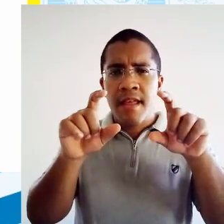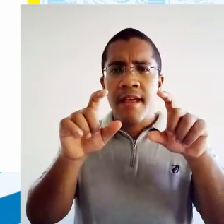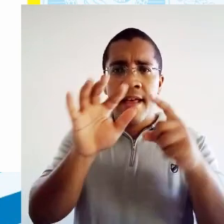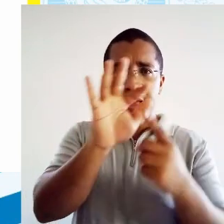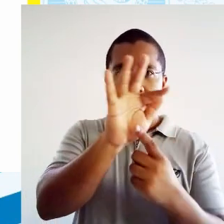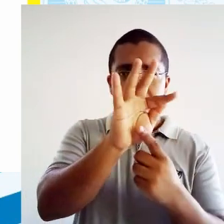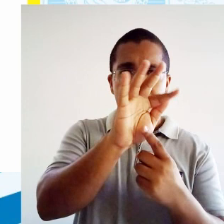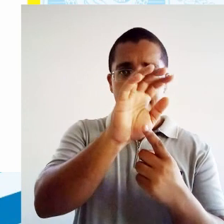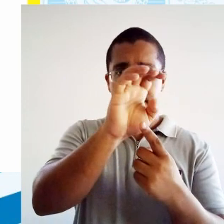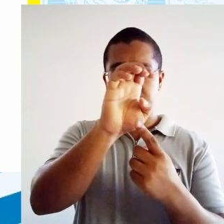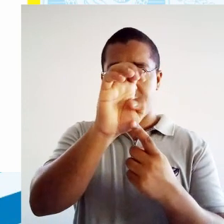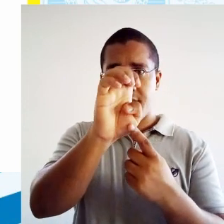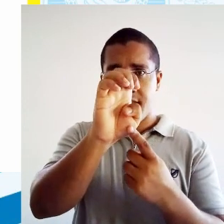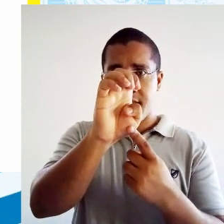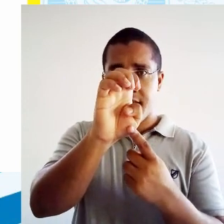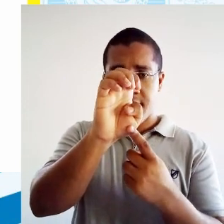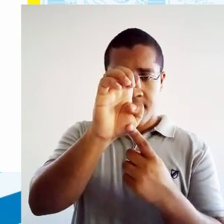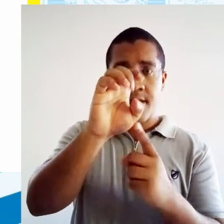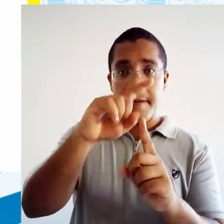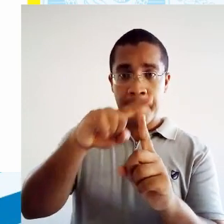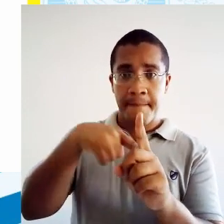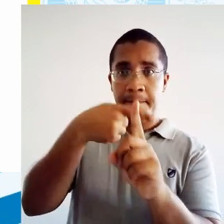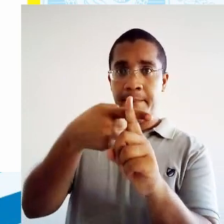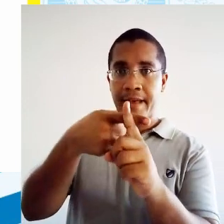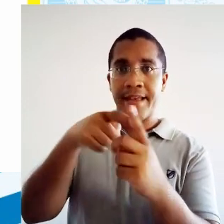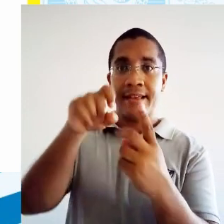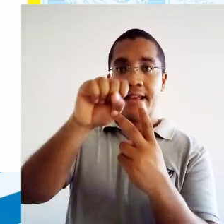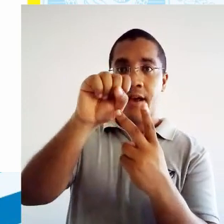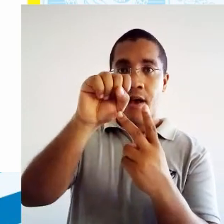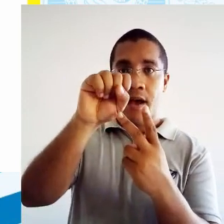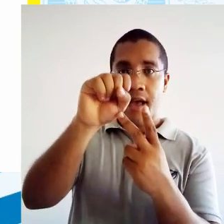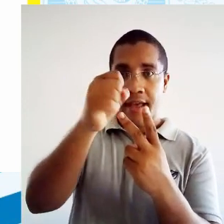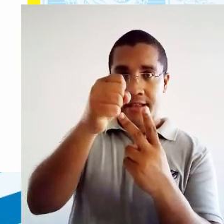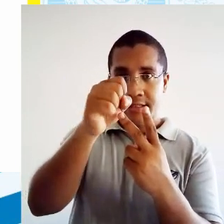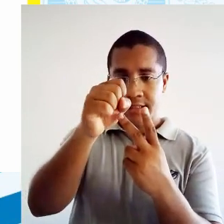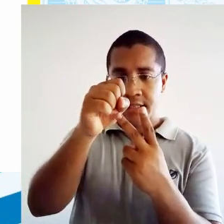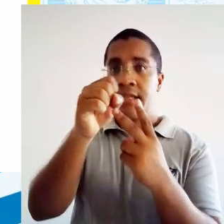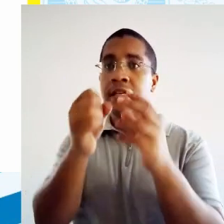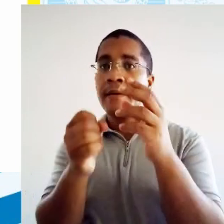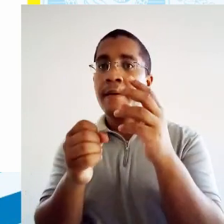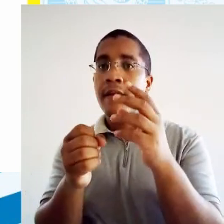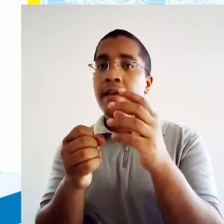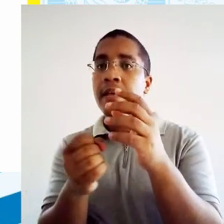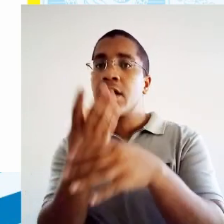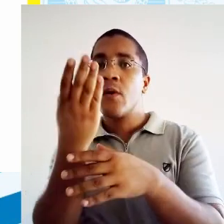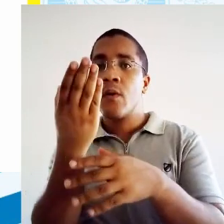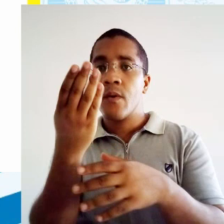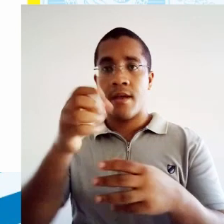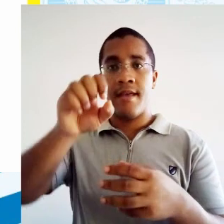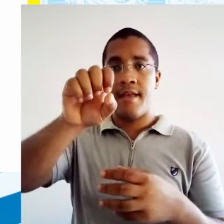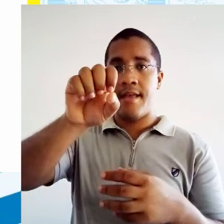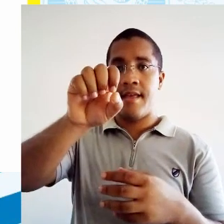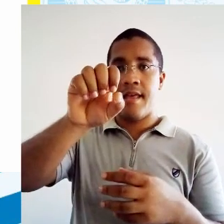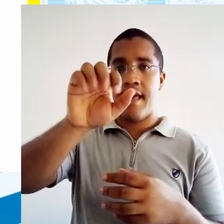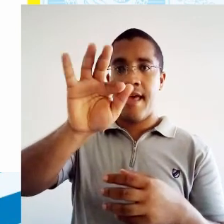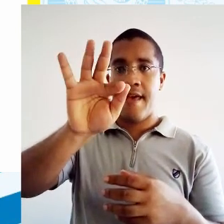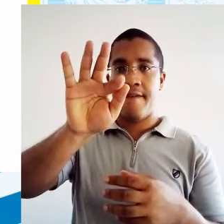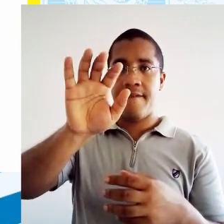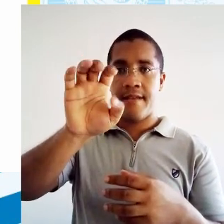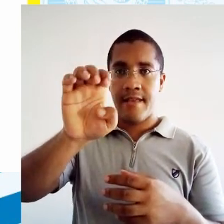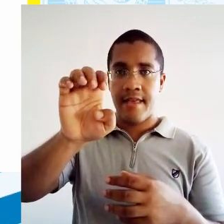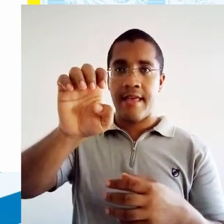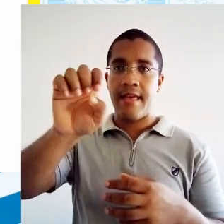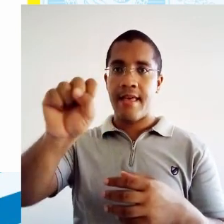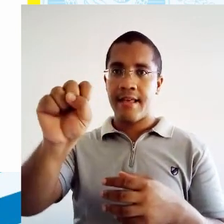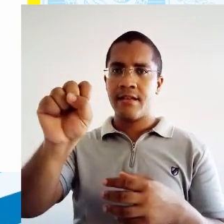o elemento ferro com o elemento enxofre, formando aí o sulfato ferroso. Só que nessa